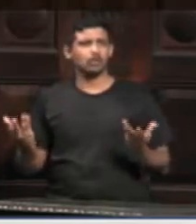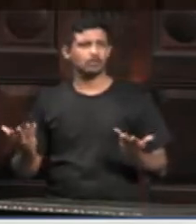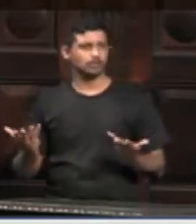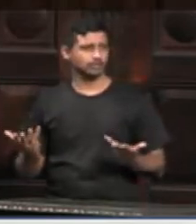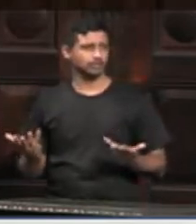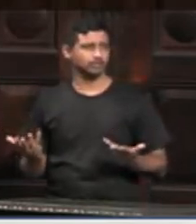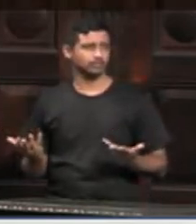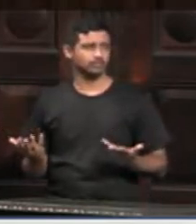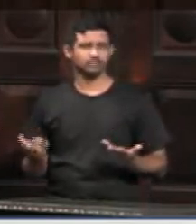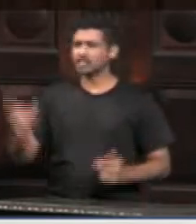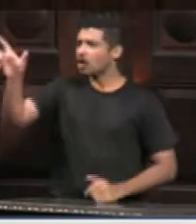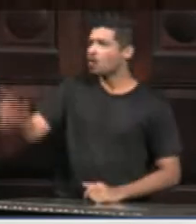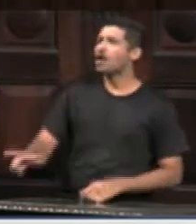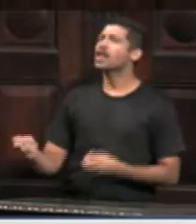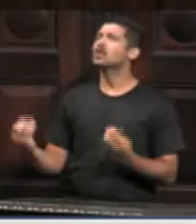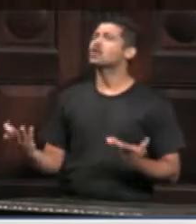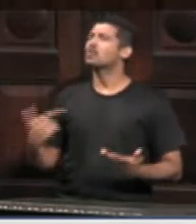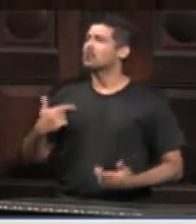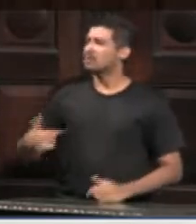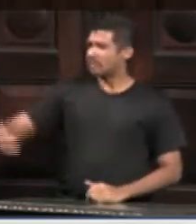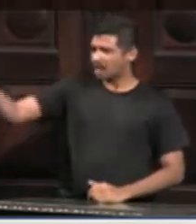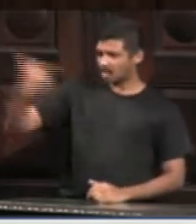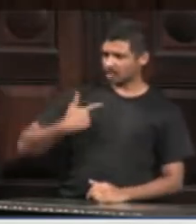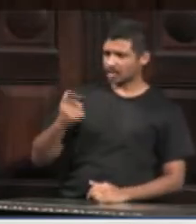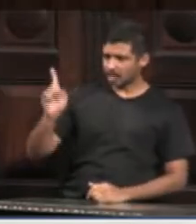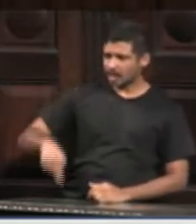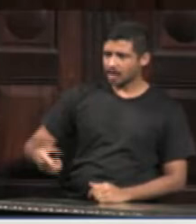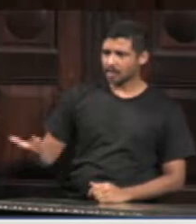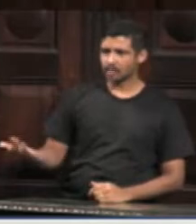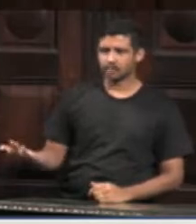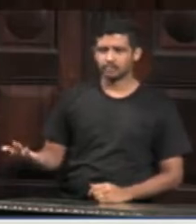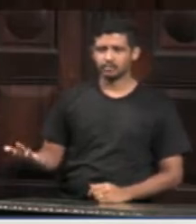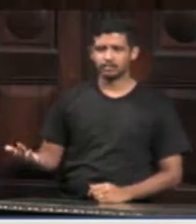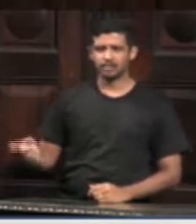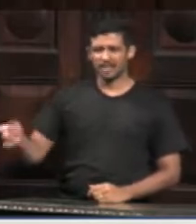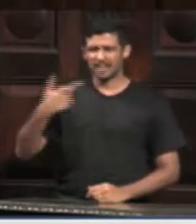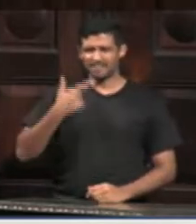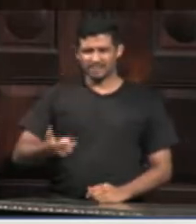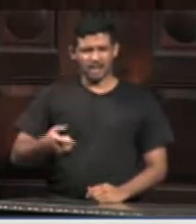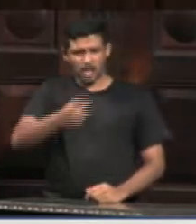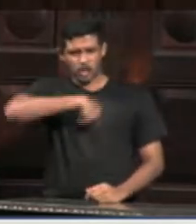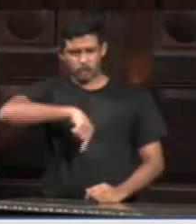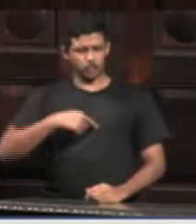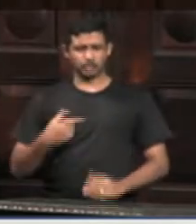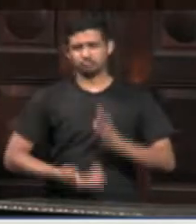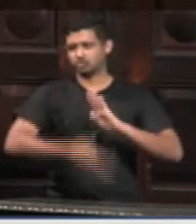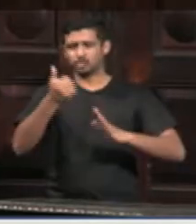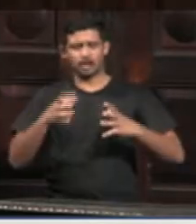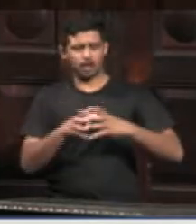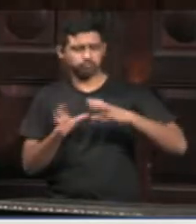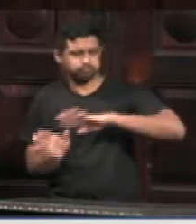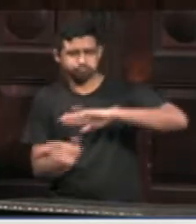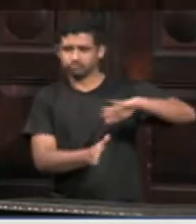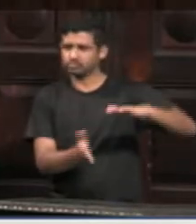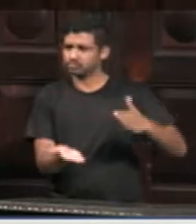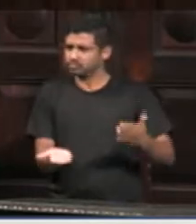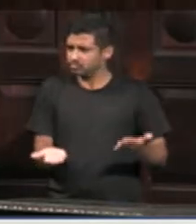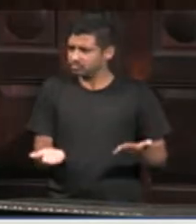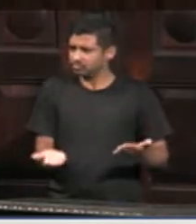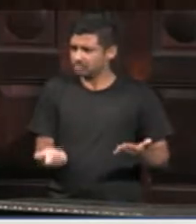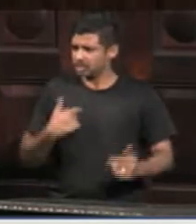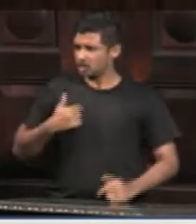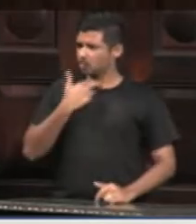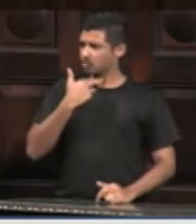a moral que ele tem, exatamente para dizer que nós não temos a condição de ocupar a presidência de